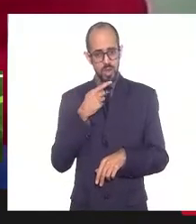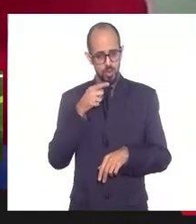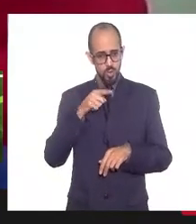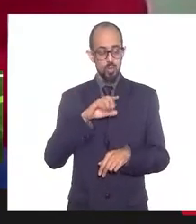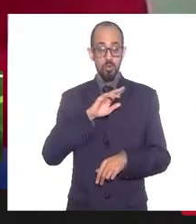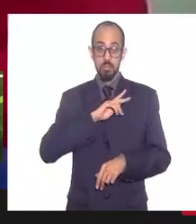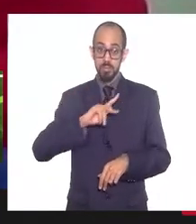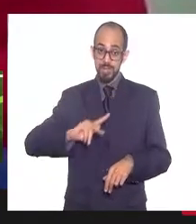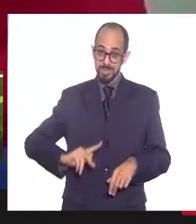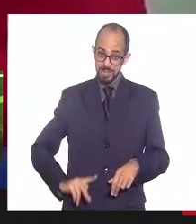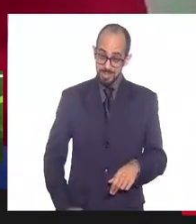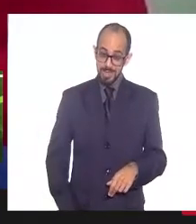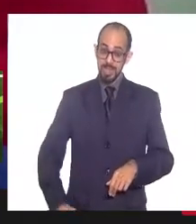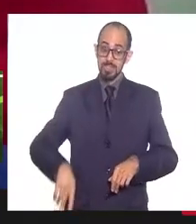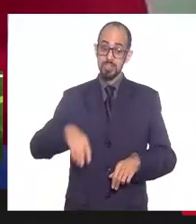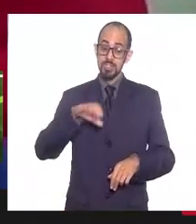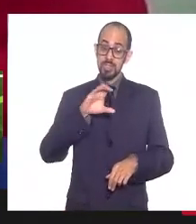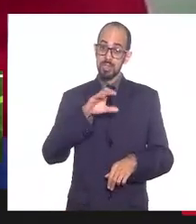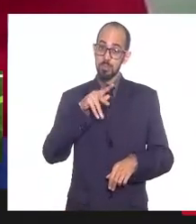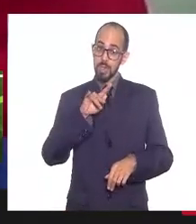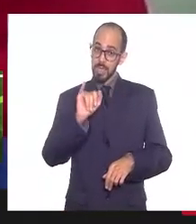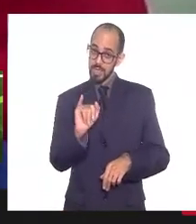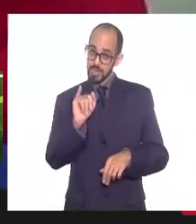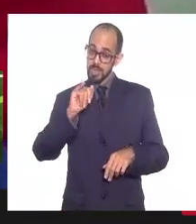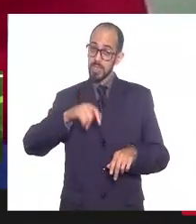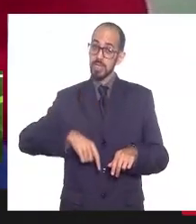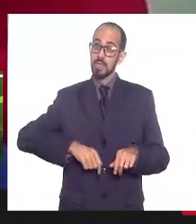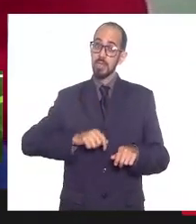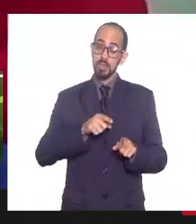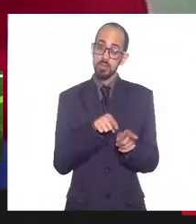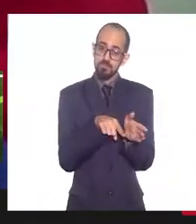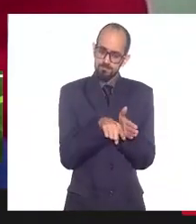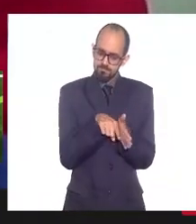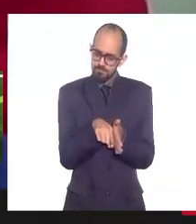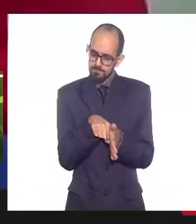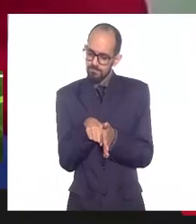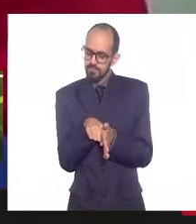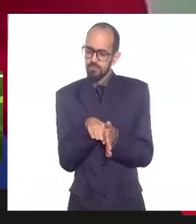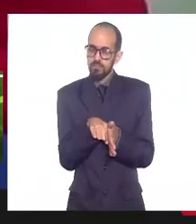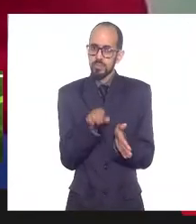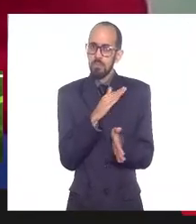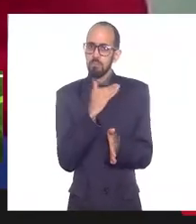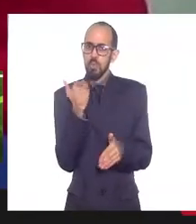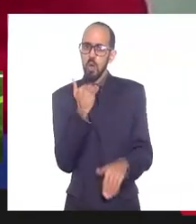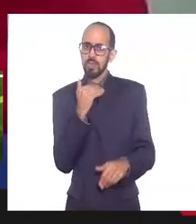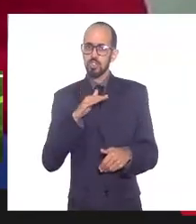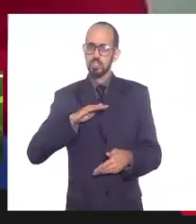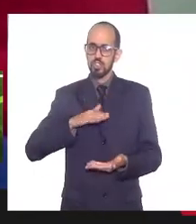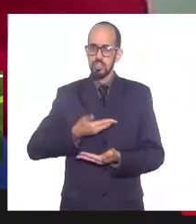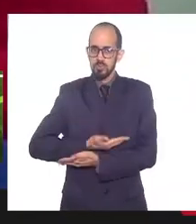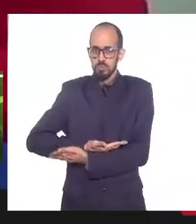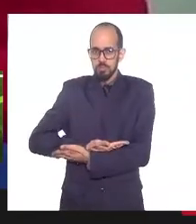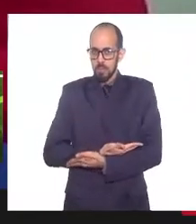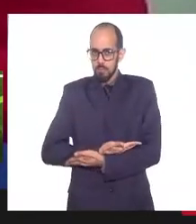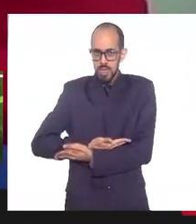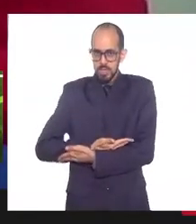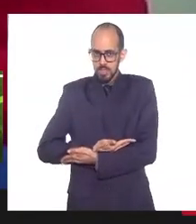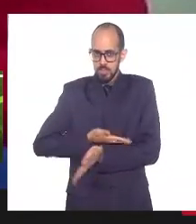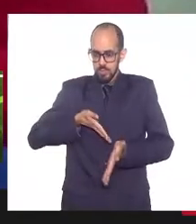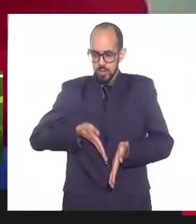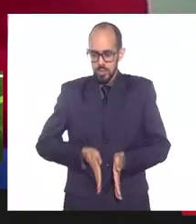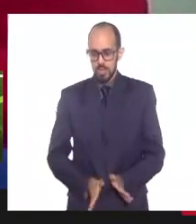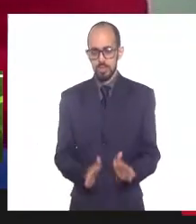CPI específica que apurava a morte de crianças ao nascer, né,